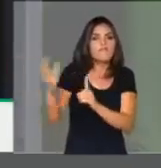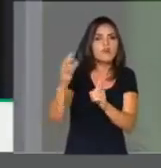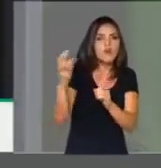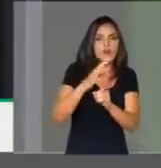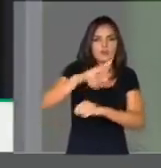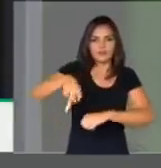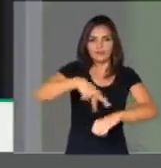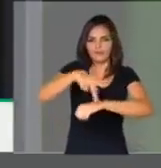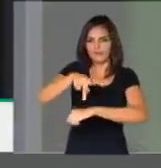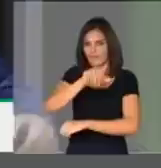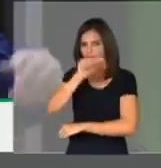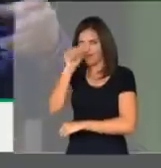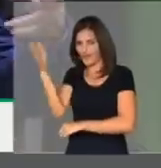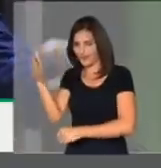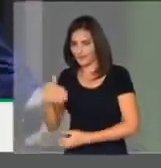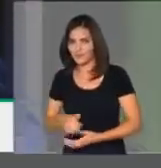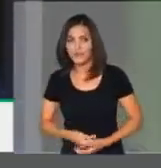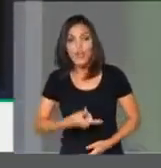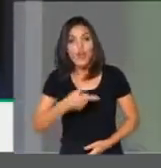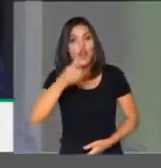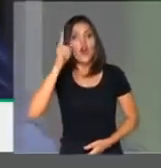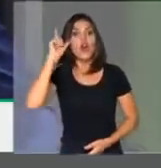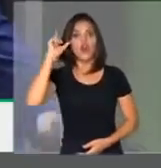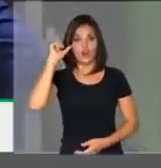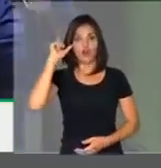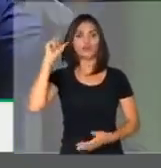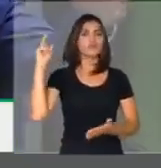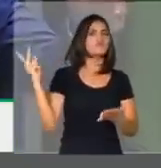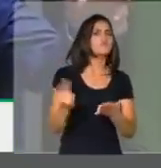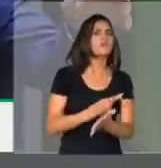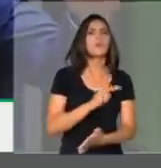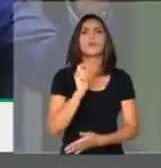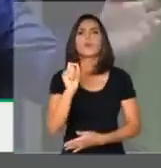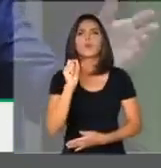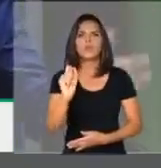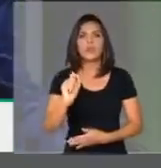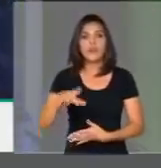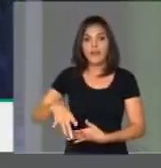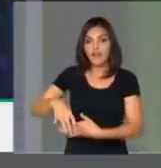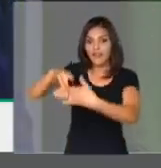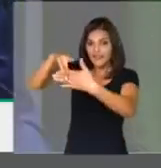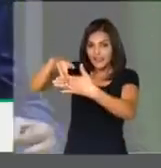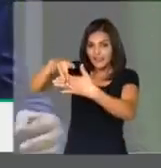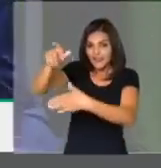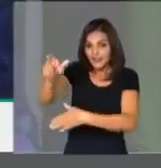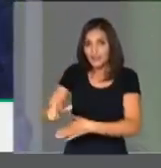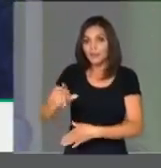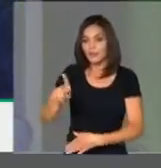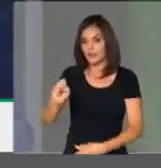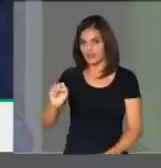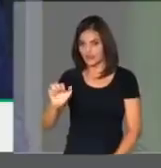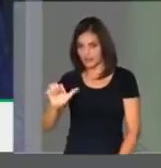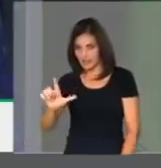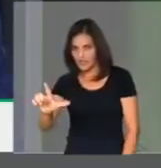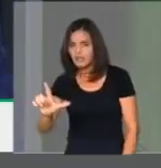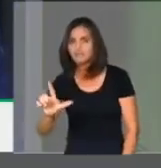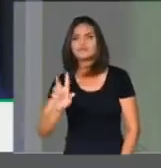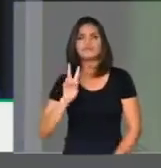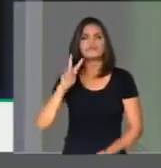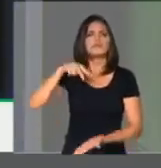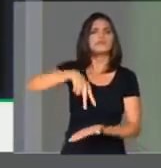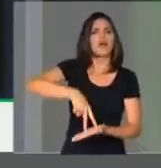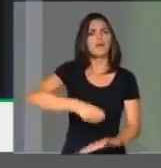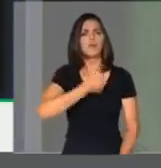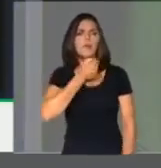ontem eu fiquei abismado quando o líder do PSL foi ali ao microfone, deputado Patrus,